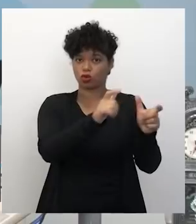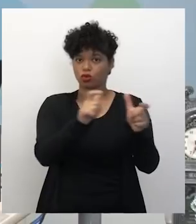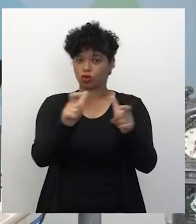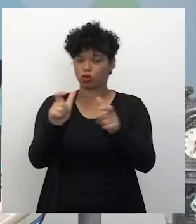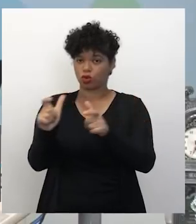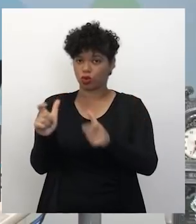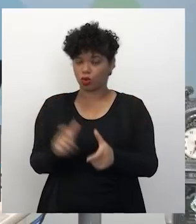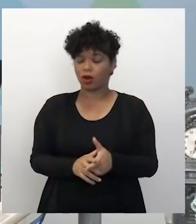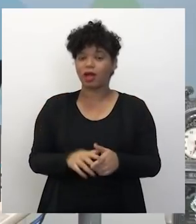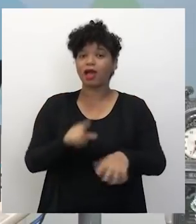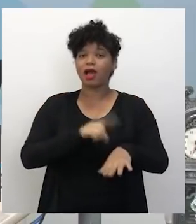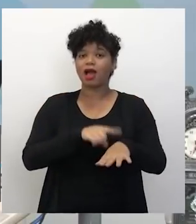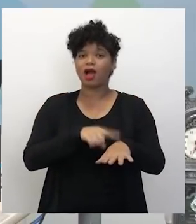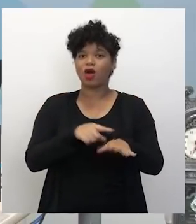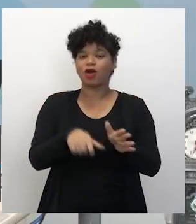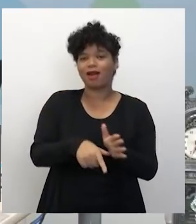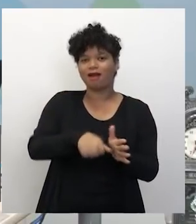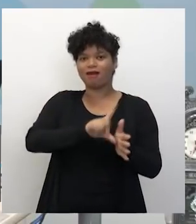Melissa da